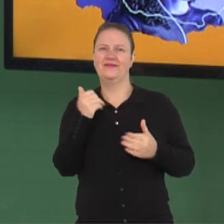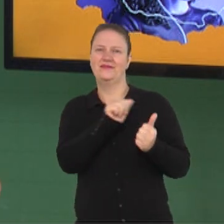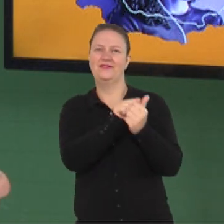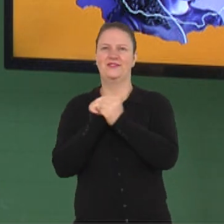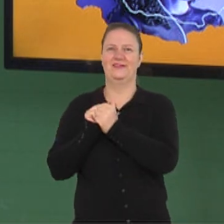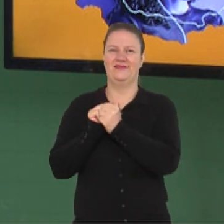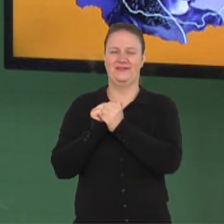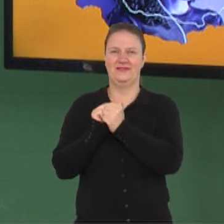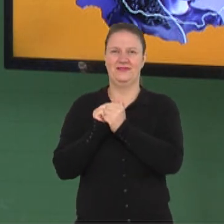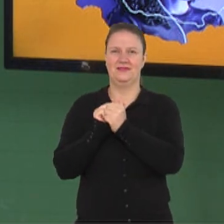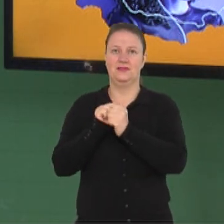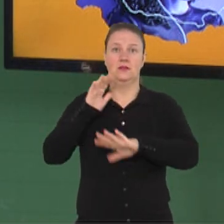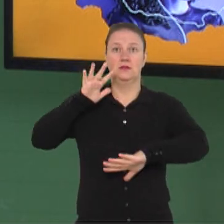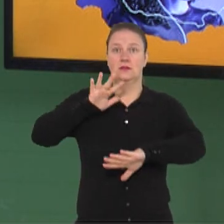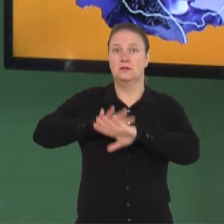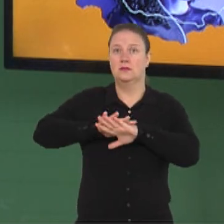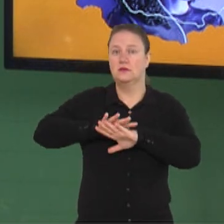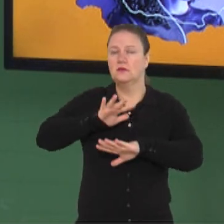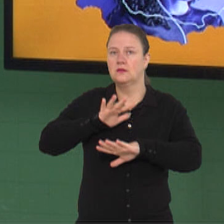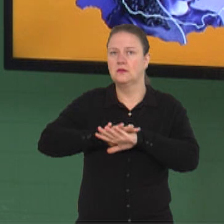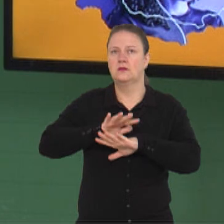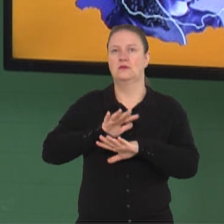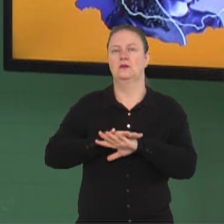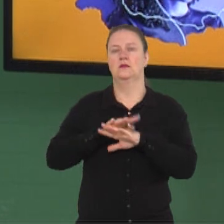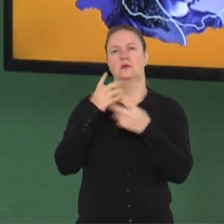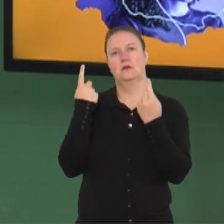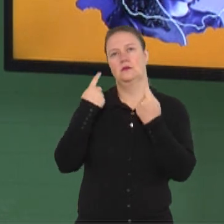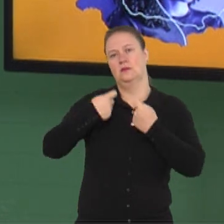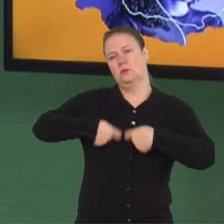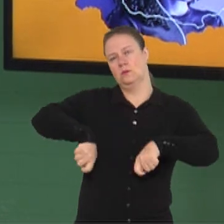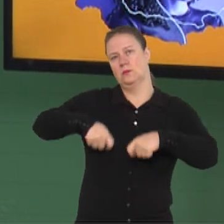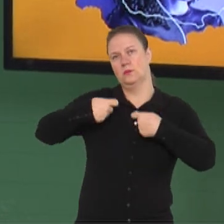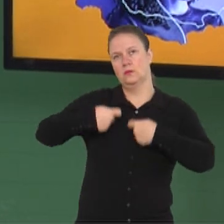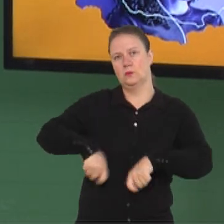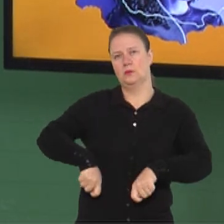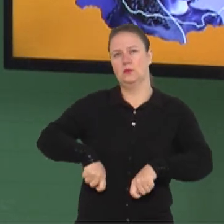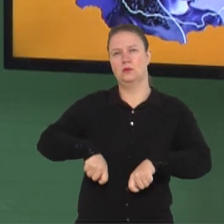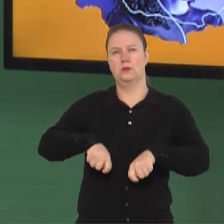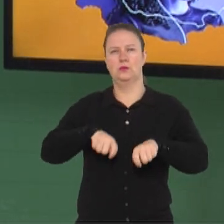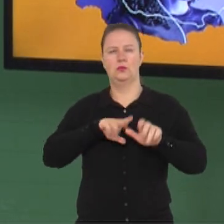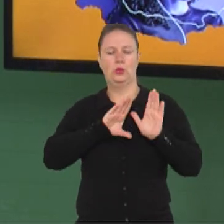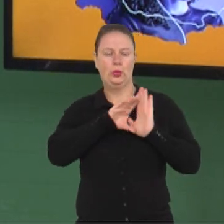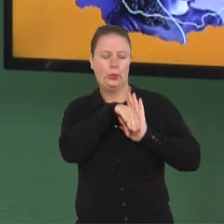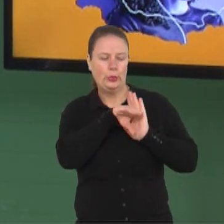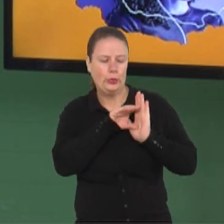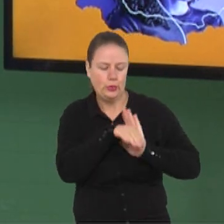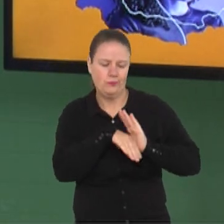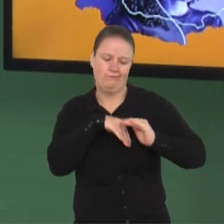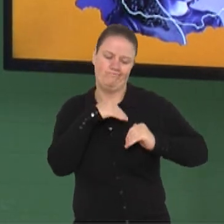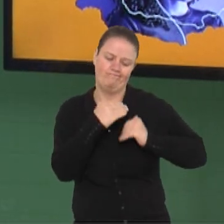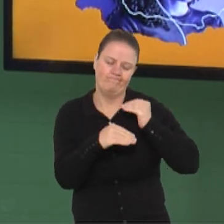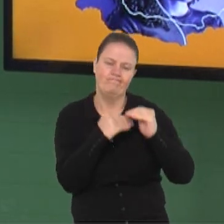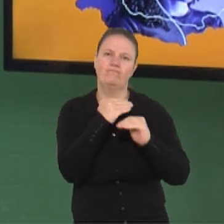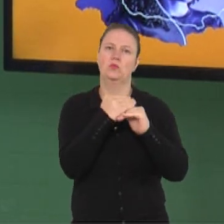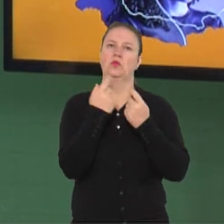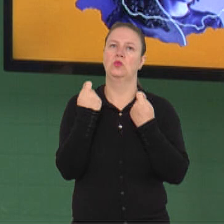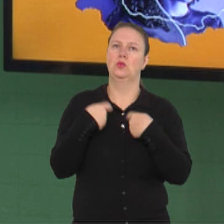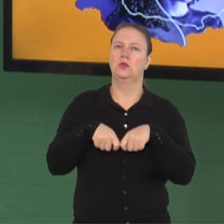porque matemática a gente precisa de conceito a conceito,